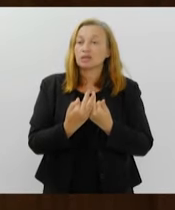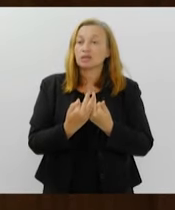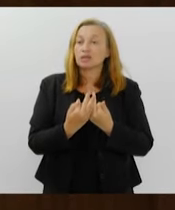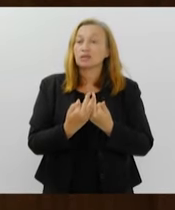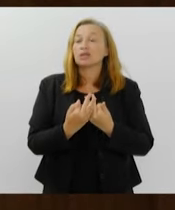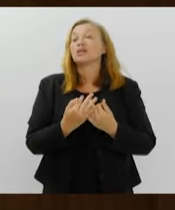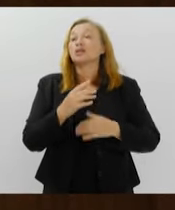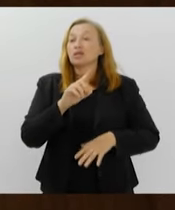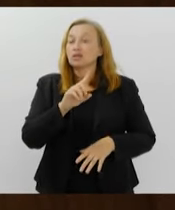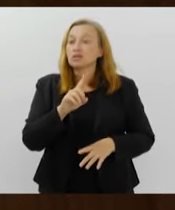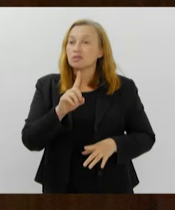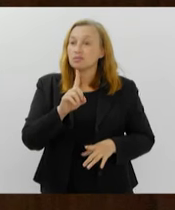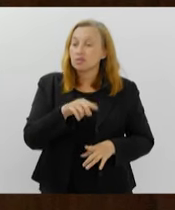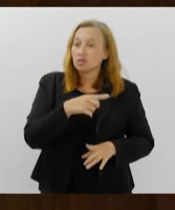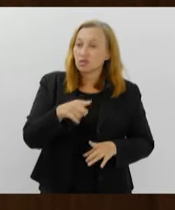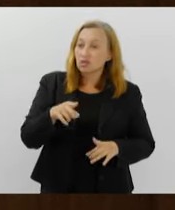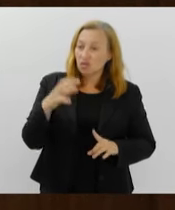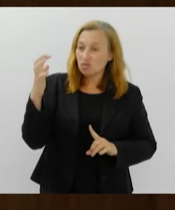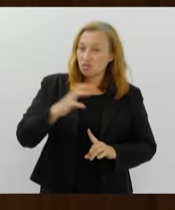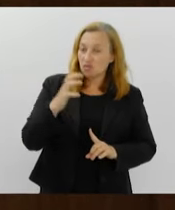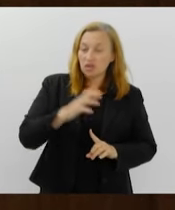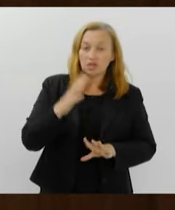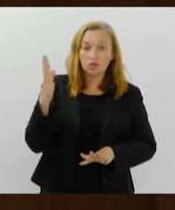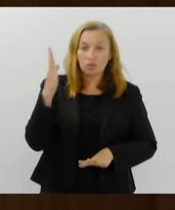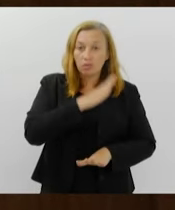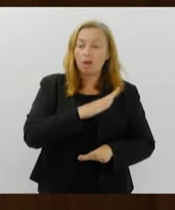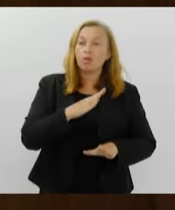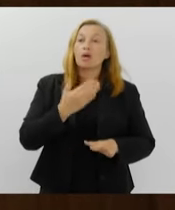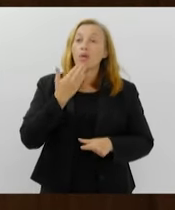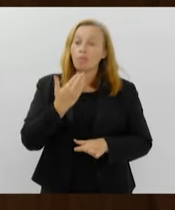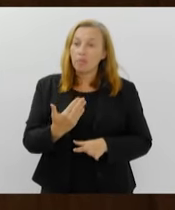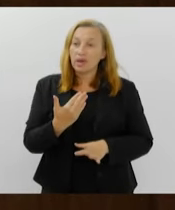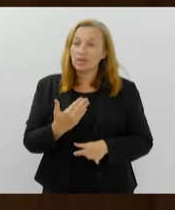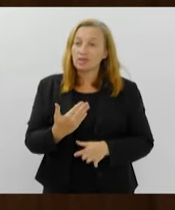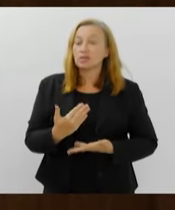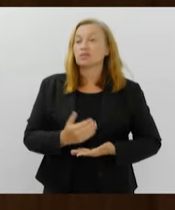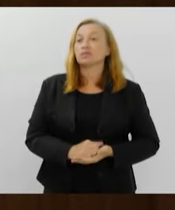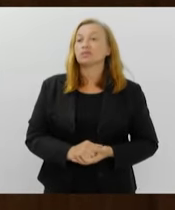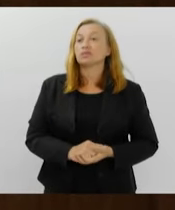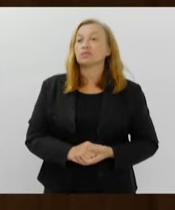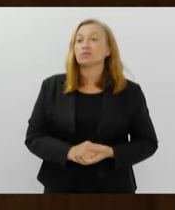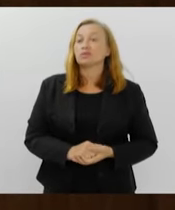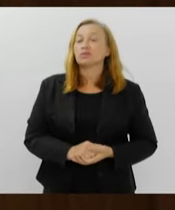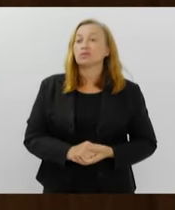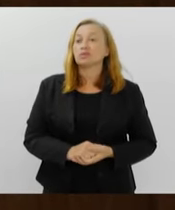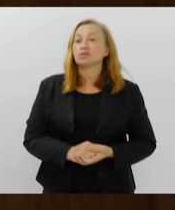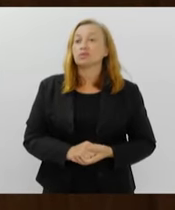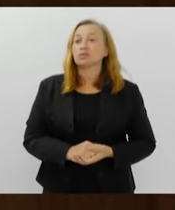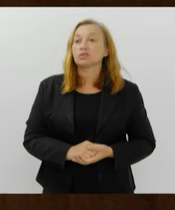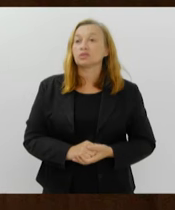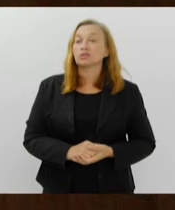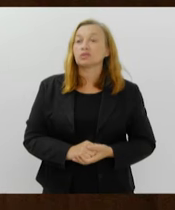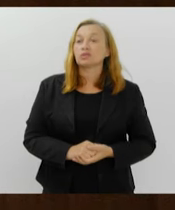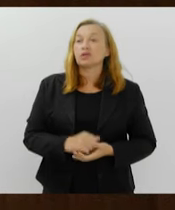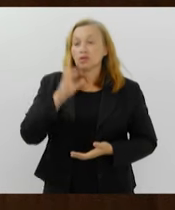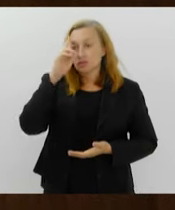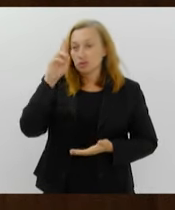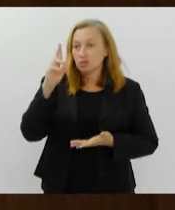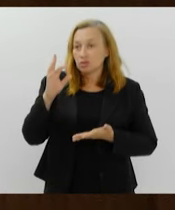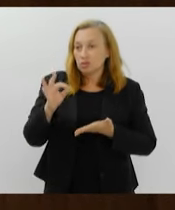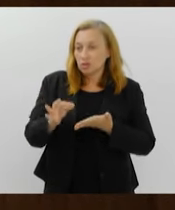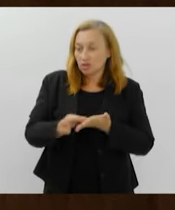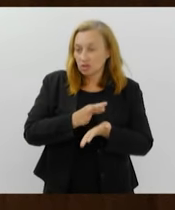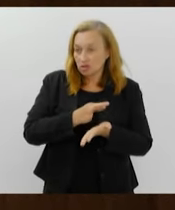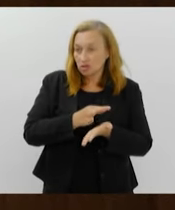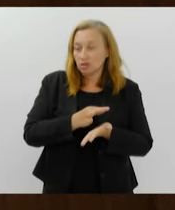por tantas influências malign eu peç a consideração exelência também anote e